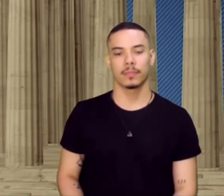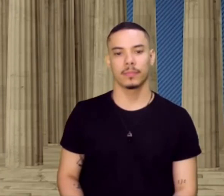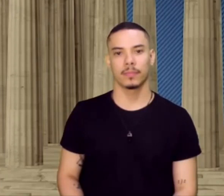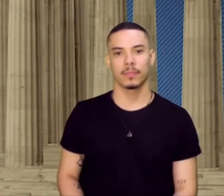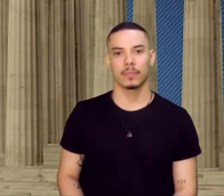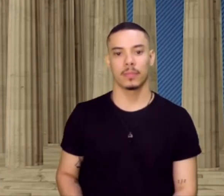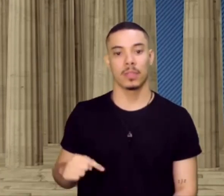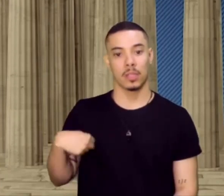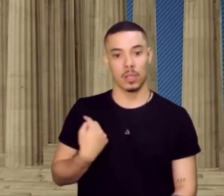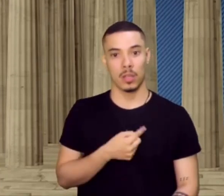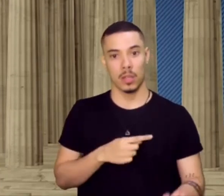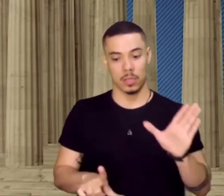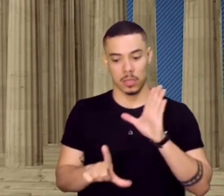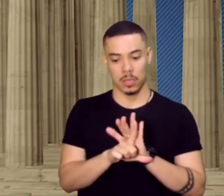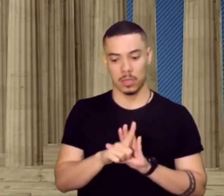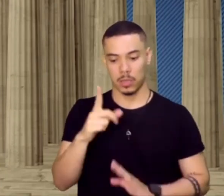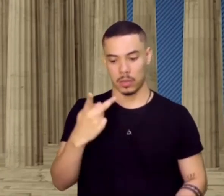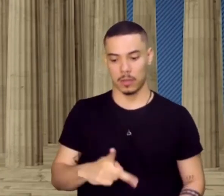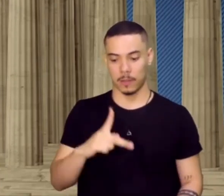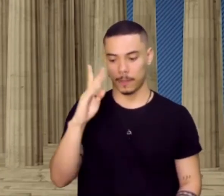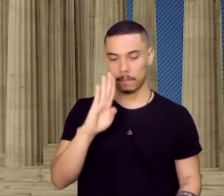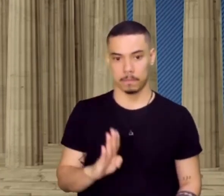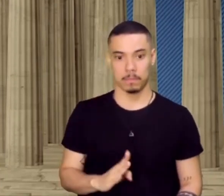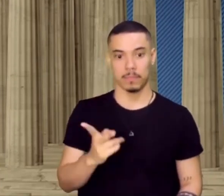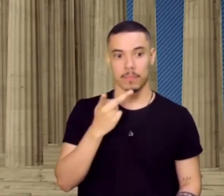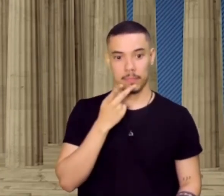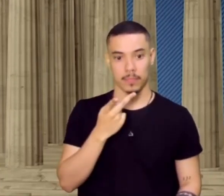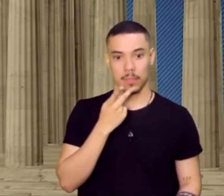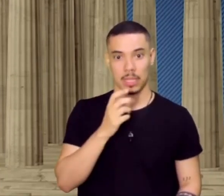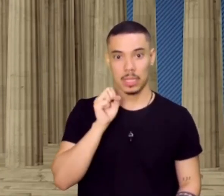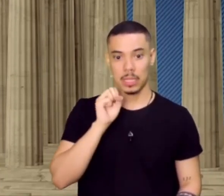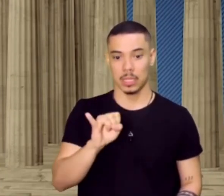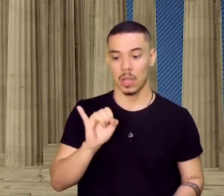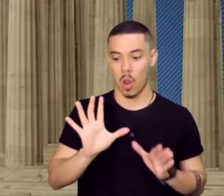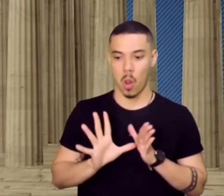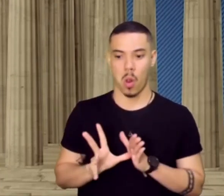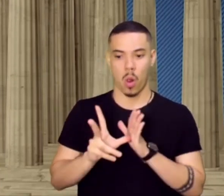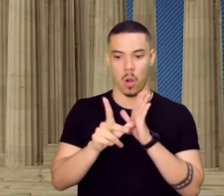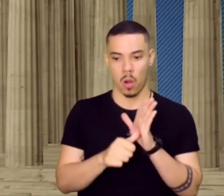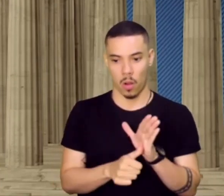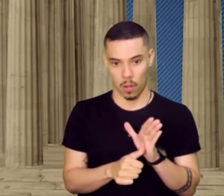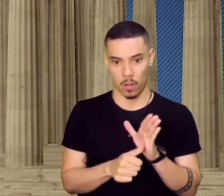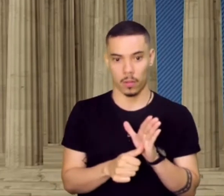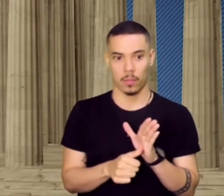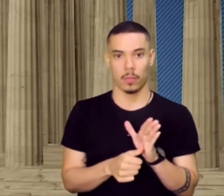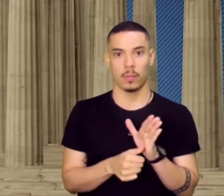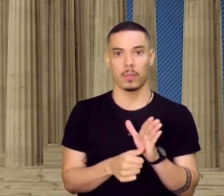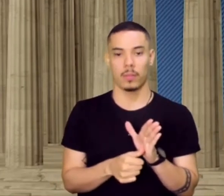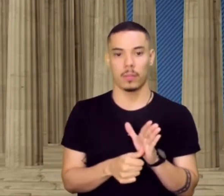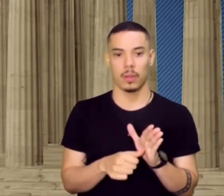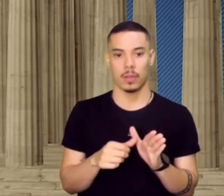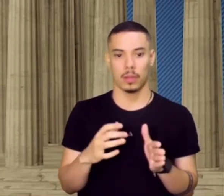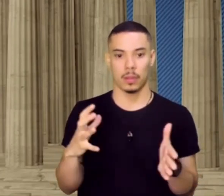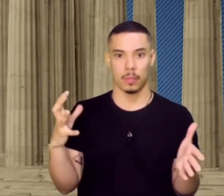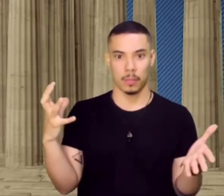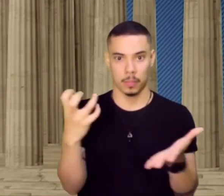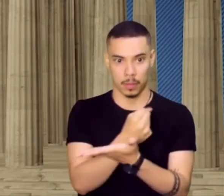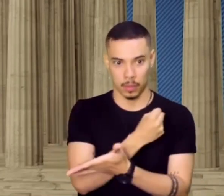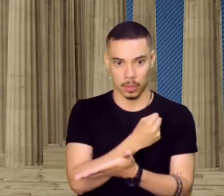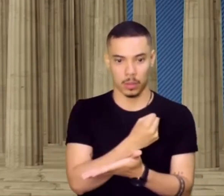as nossas leis brasileiras, ela diz, né, que você, por exemplo, se furtar algo e foi pego em